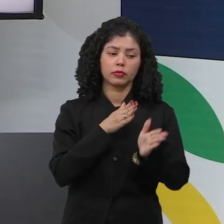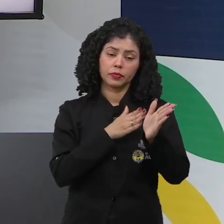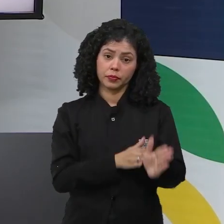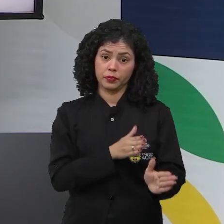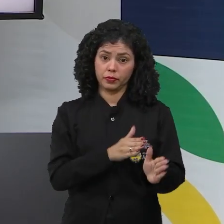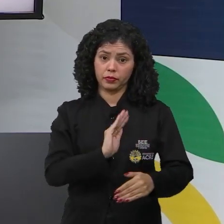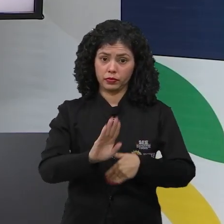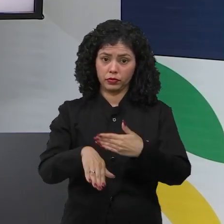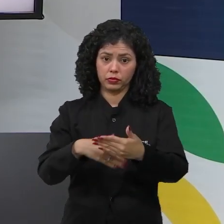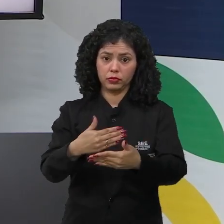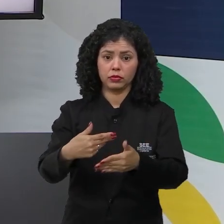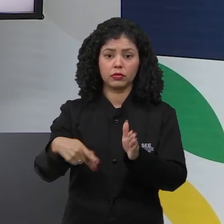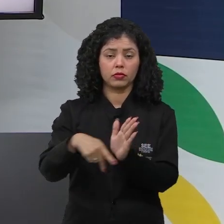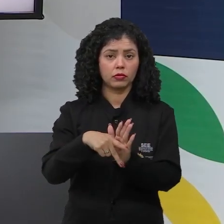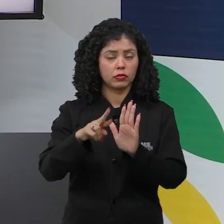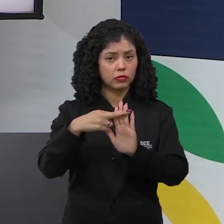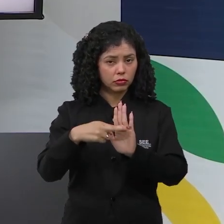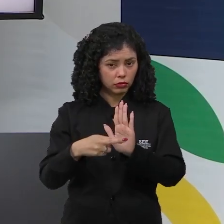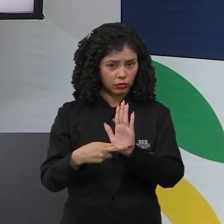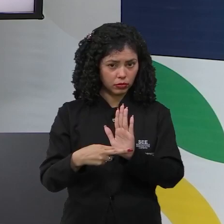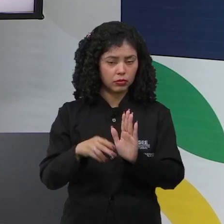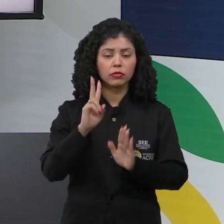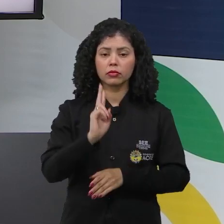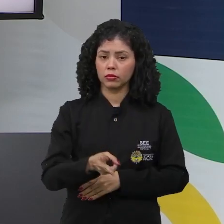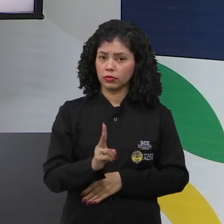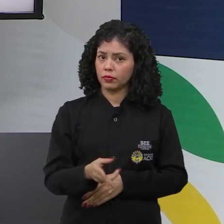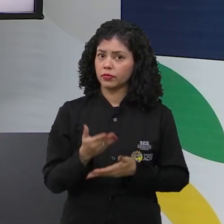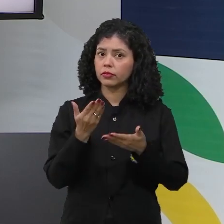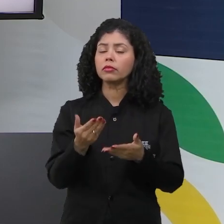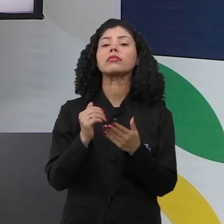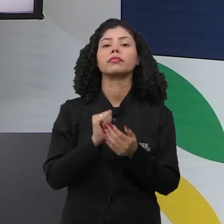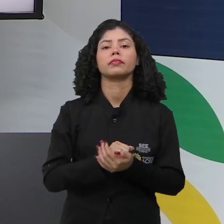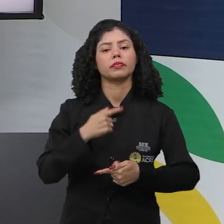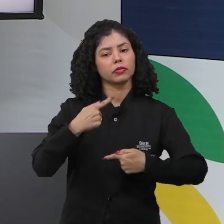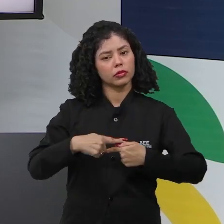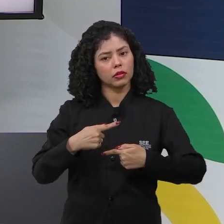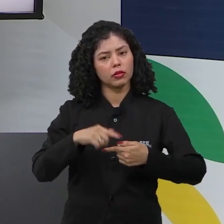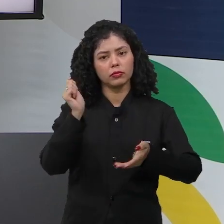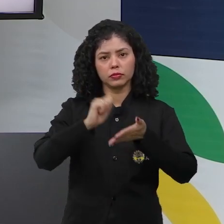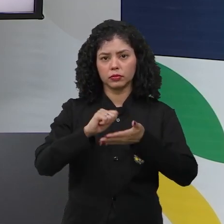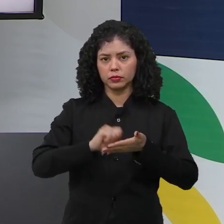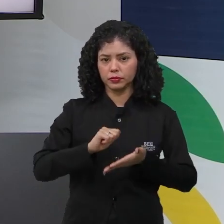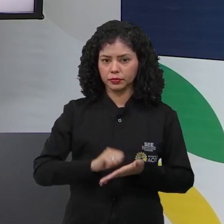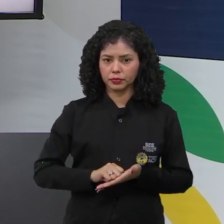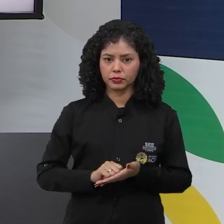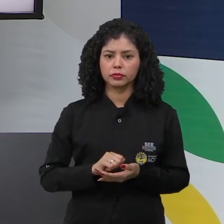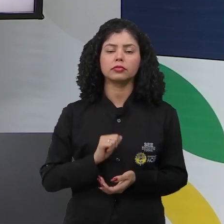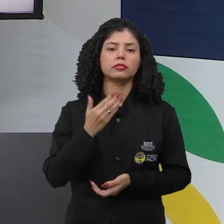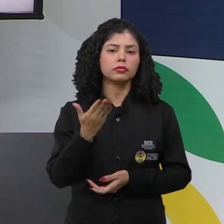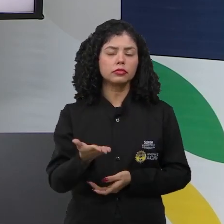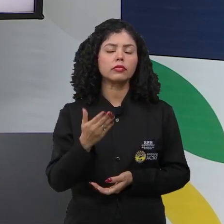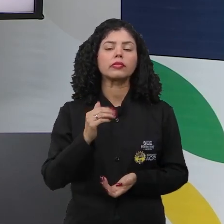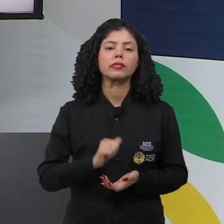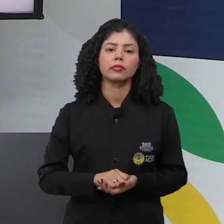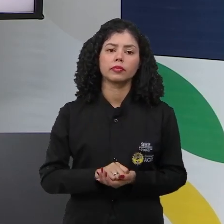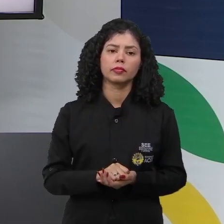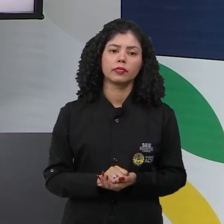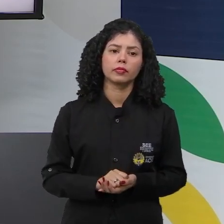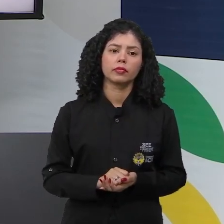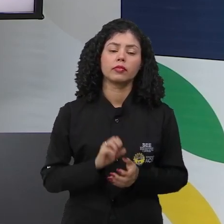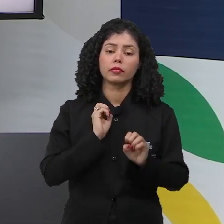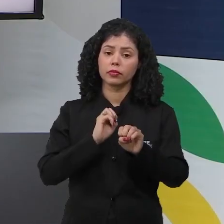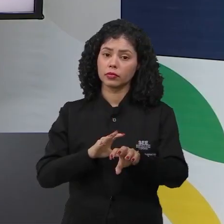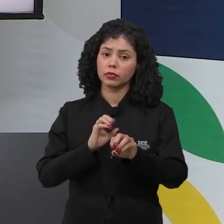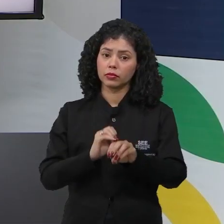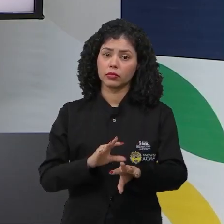um processo de regras. Da mesma forma, é a gramática prescritiva. Ela é